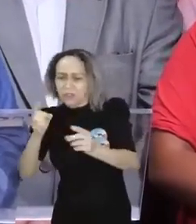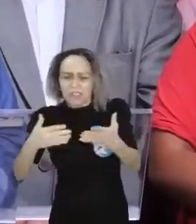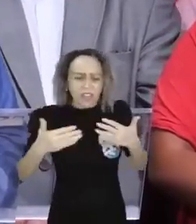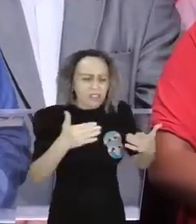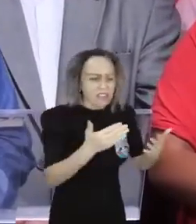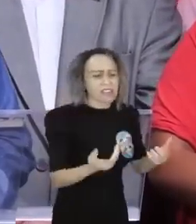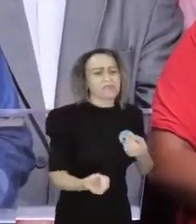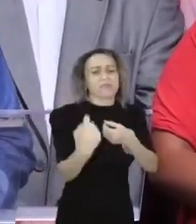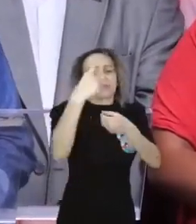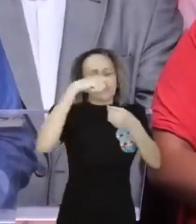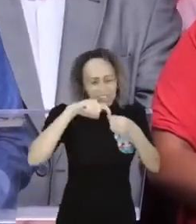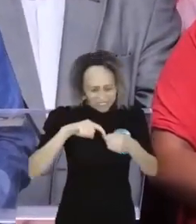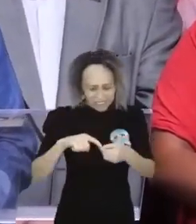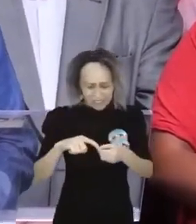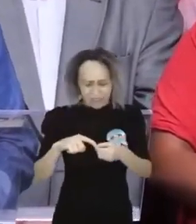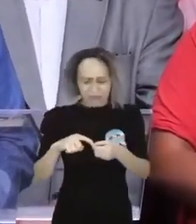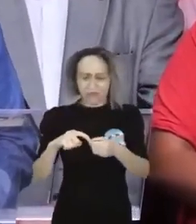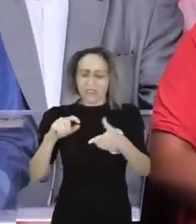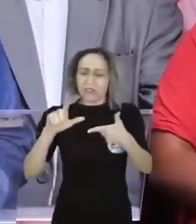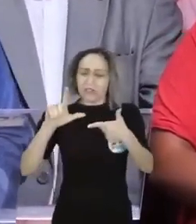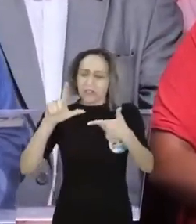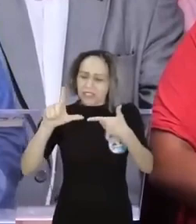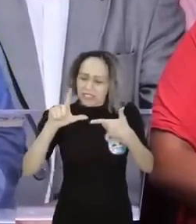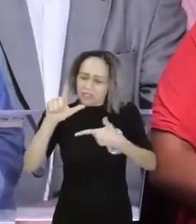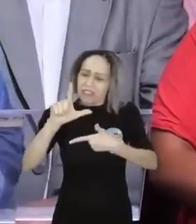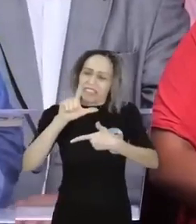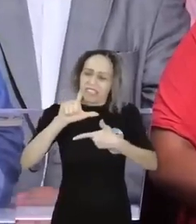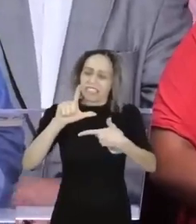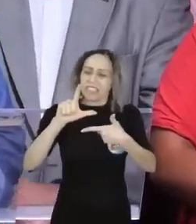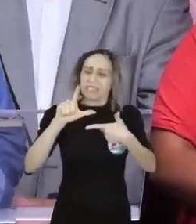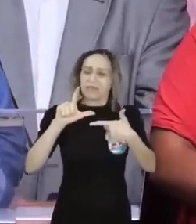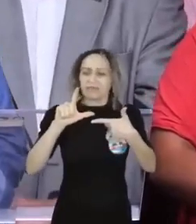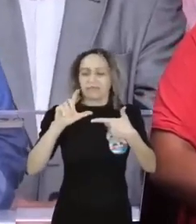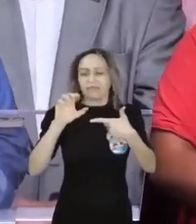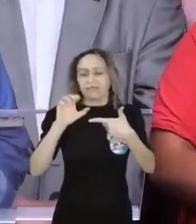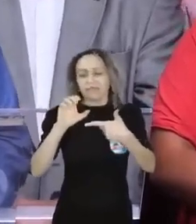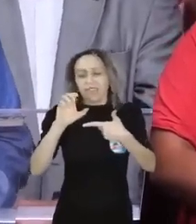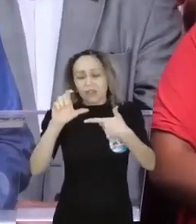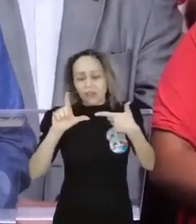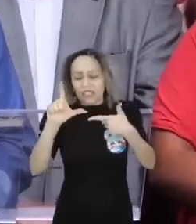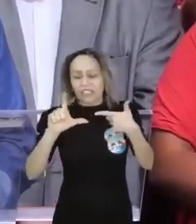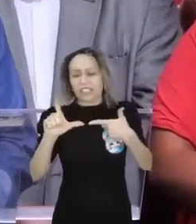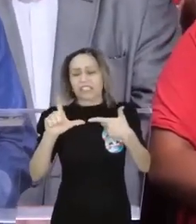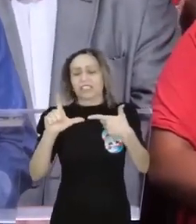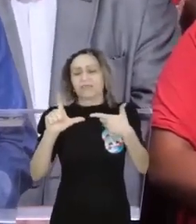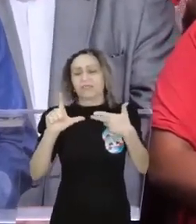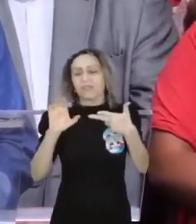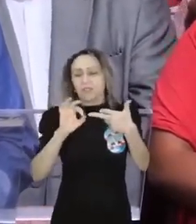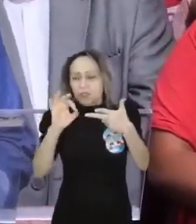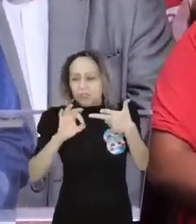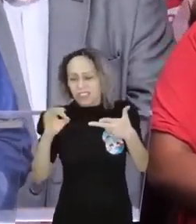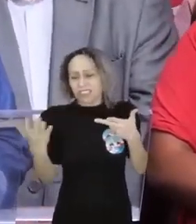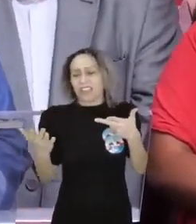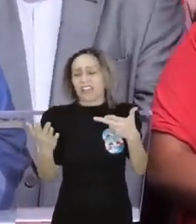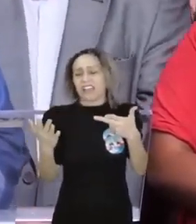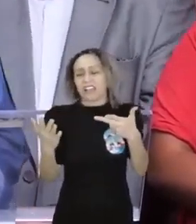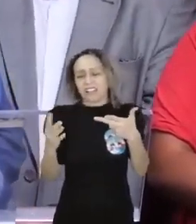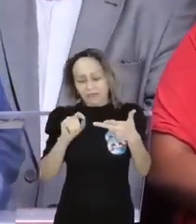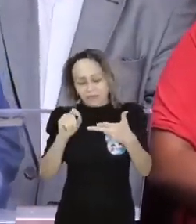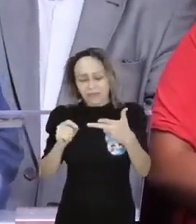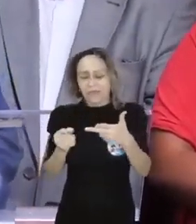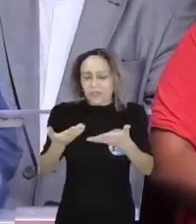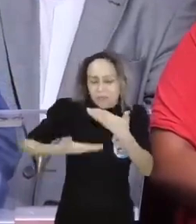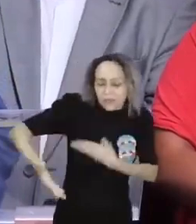com o legislativo e o judiciário, sem tentativa de exorbitar, intervir, controlar, cooptar,